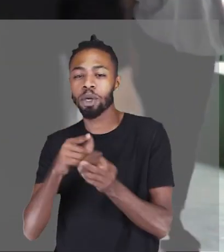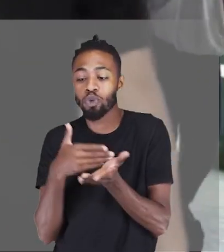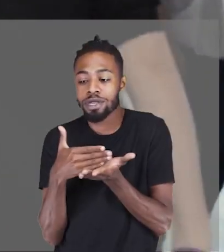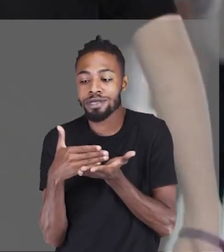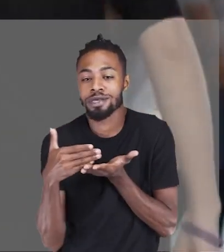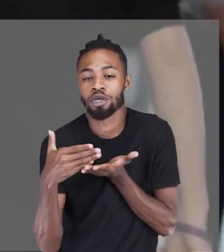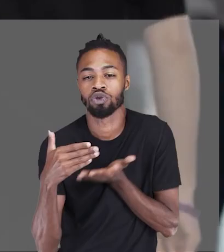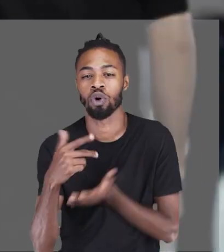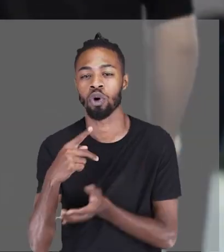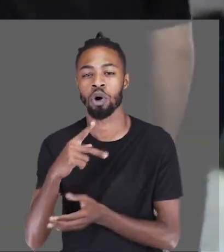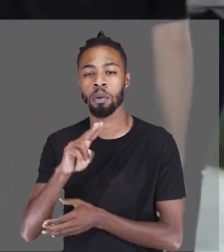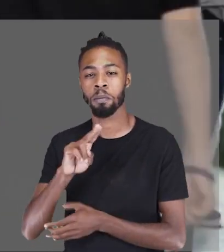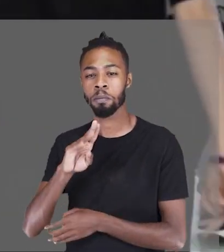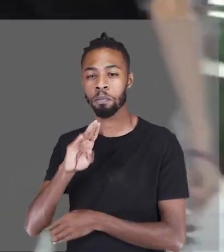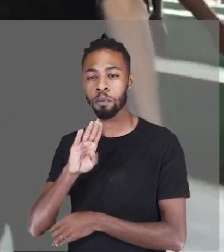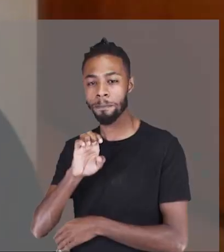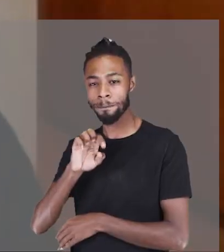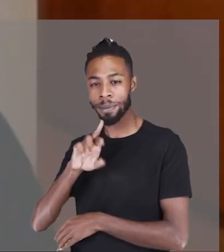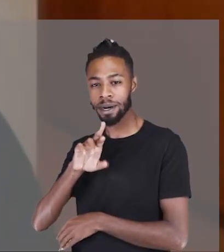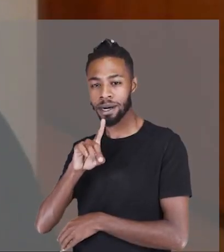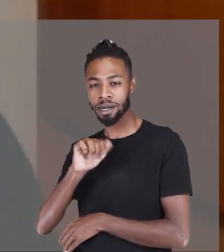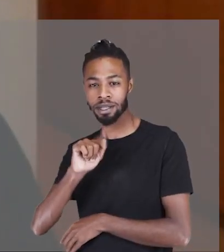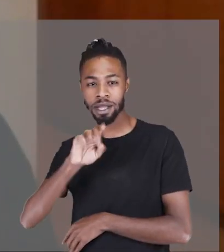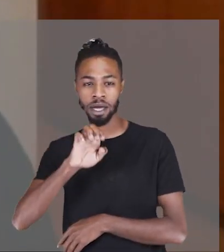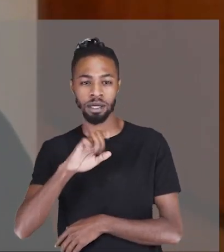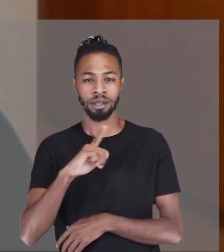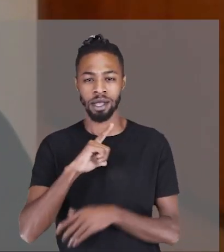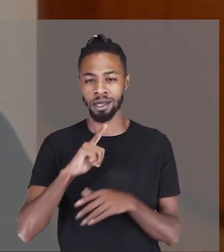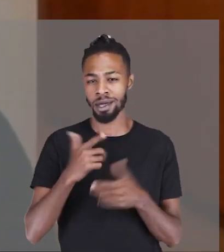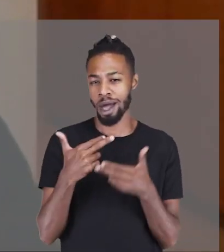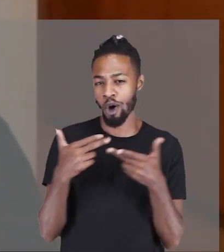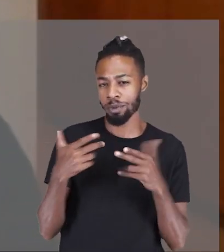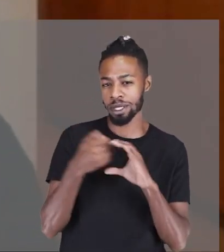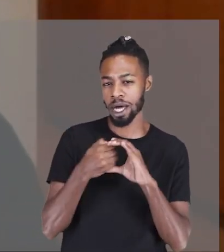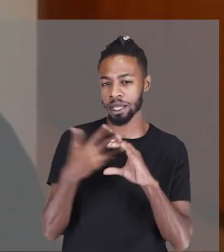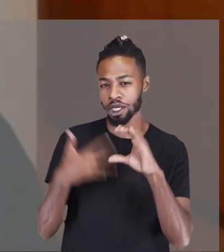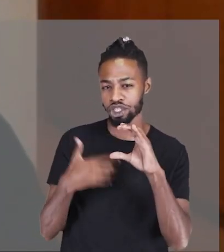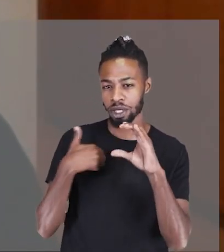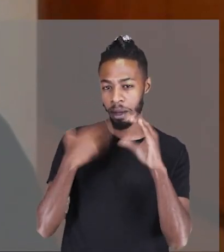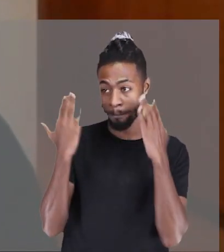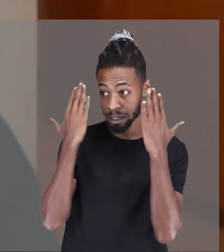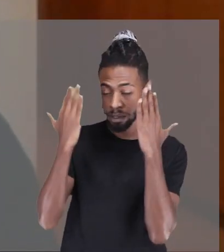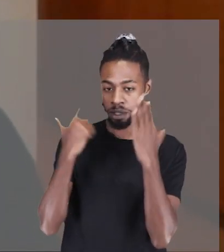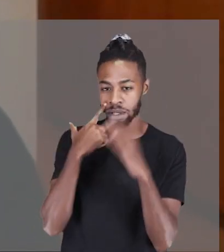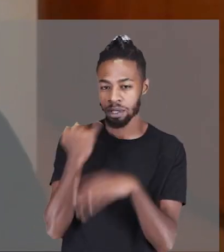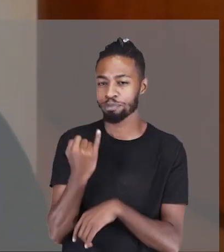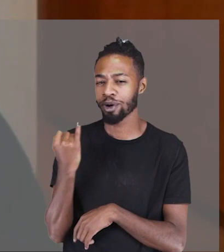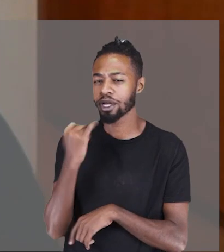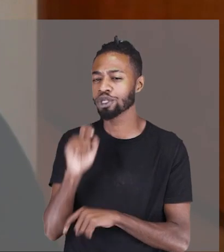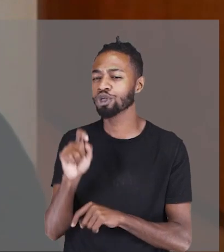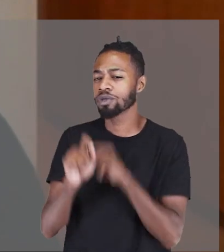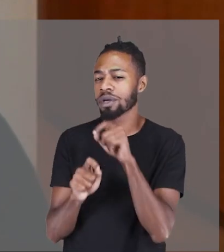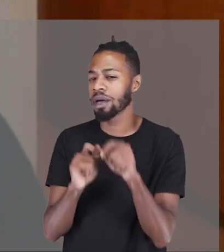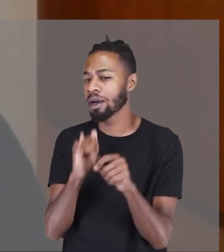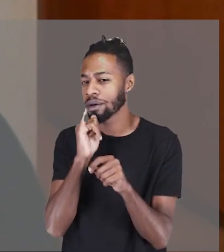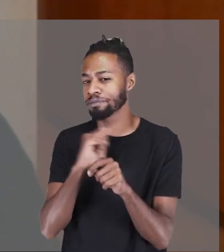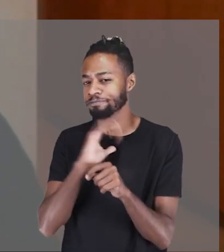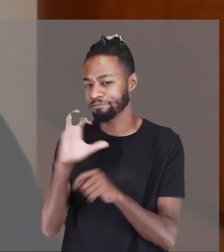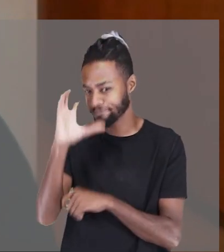e início da puberdade, onde tem certas características psíquicas que